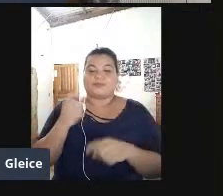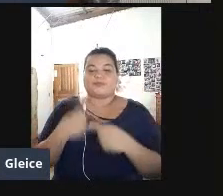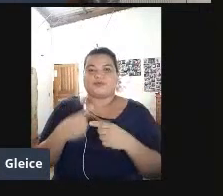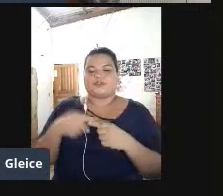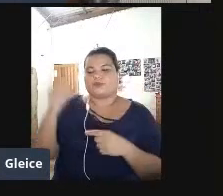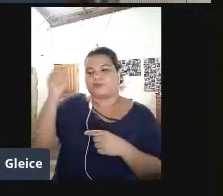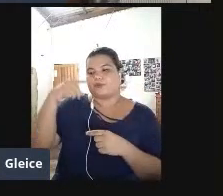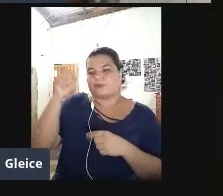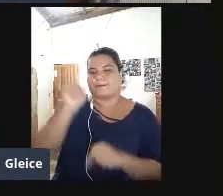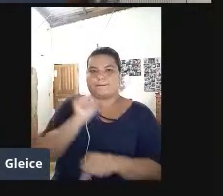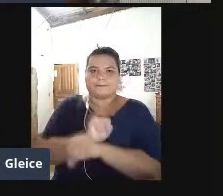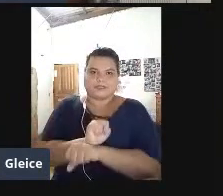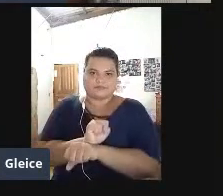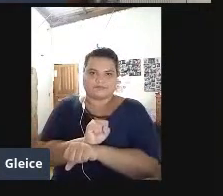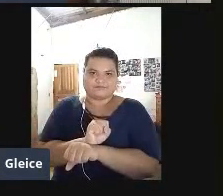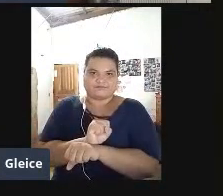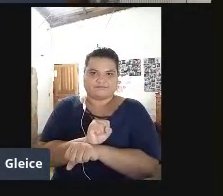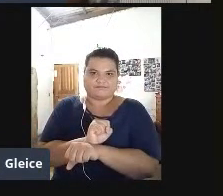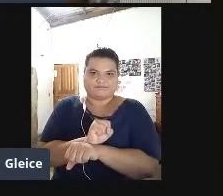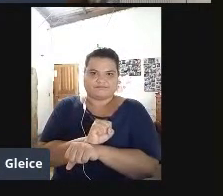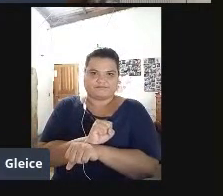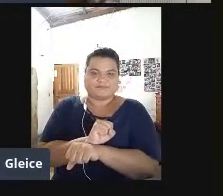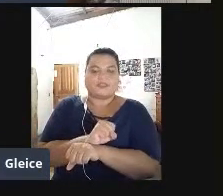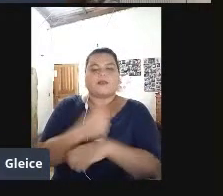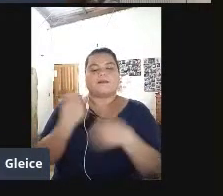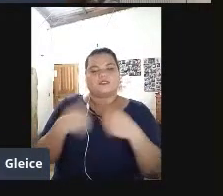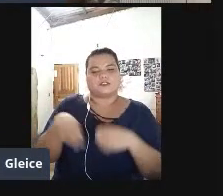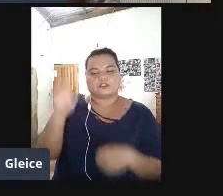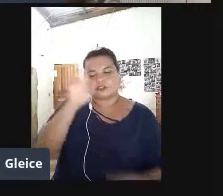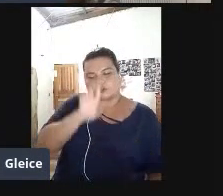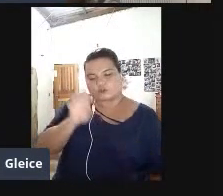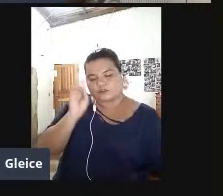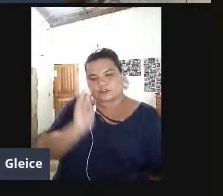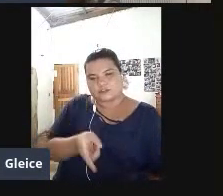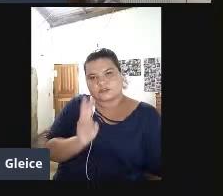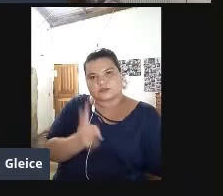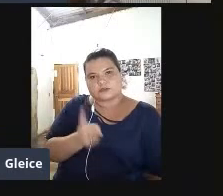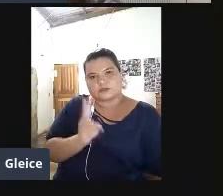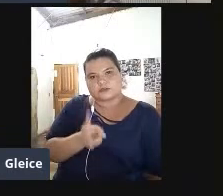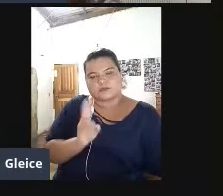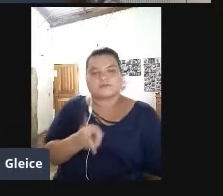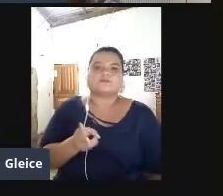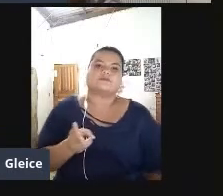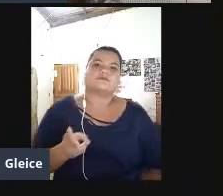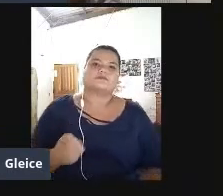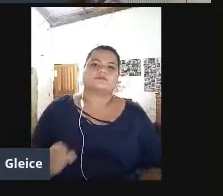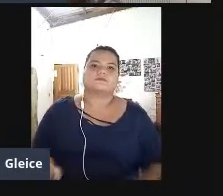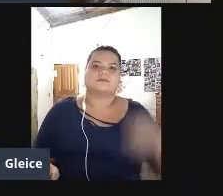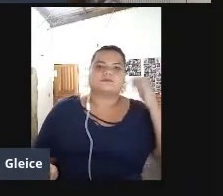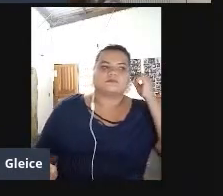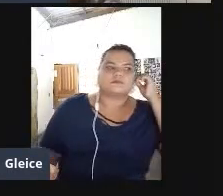equipe. Então, a gente tem que prescrever e garantir a oferta, né?